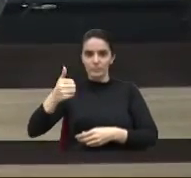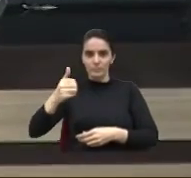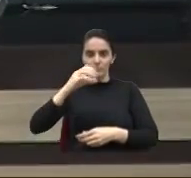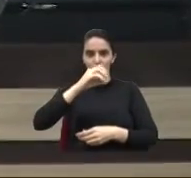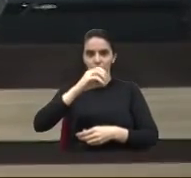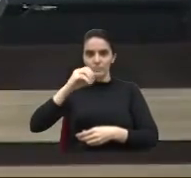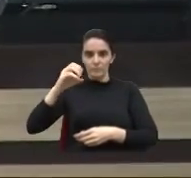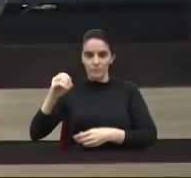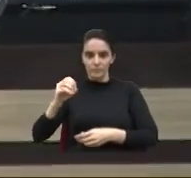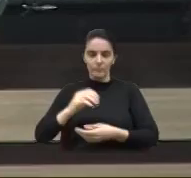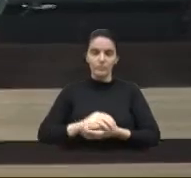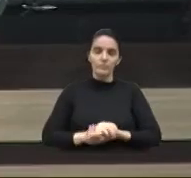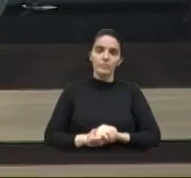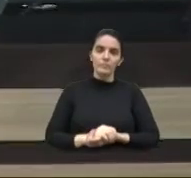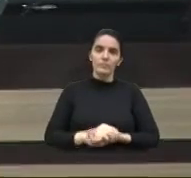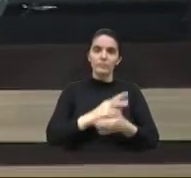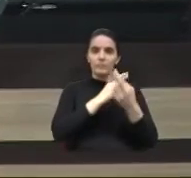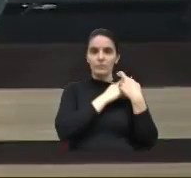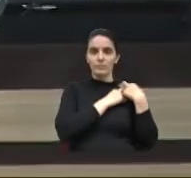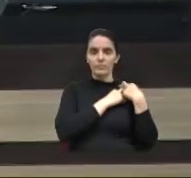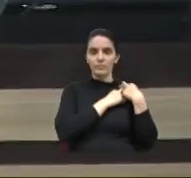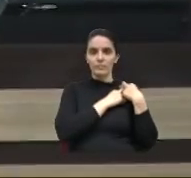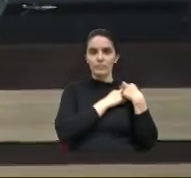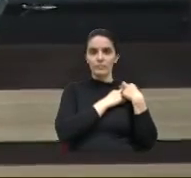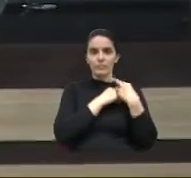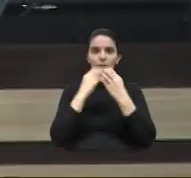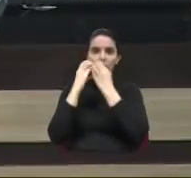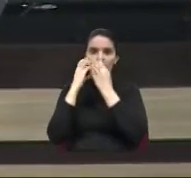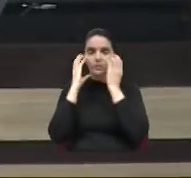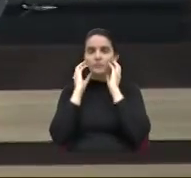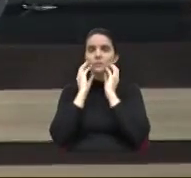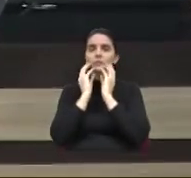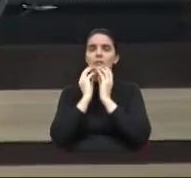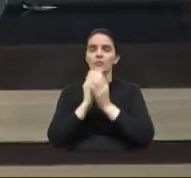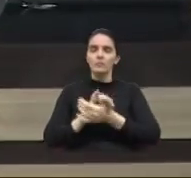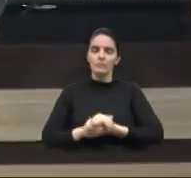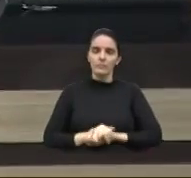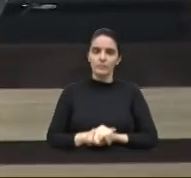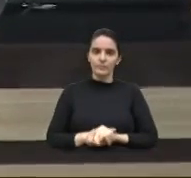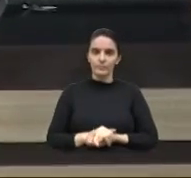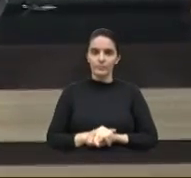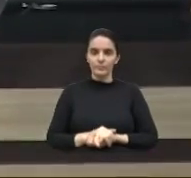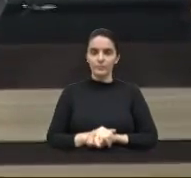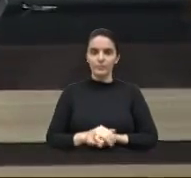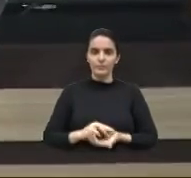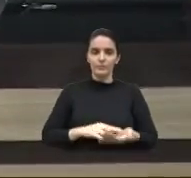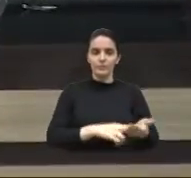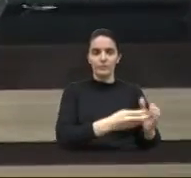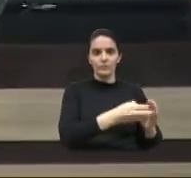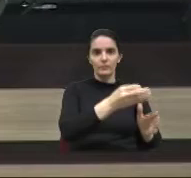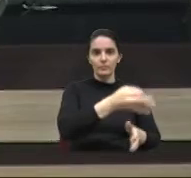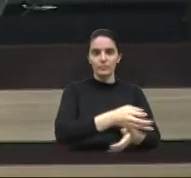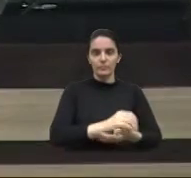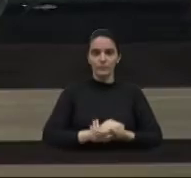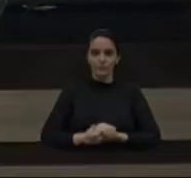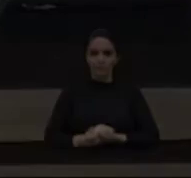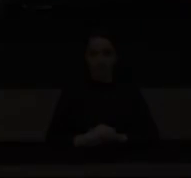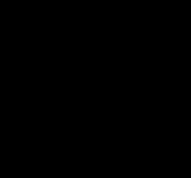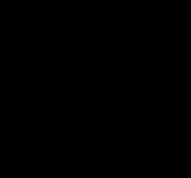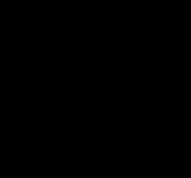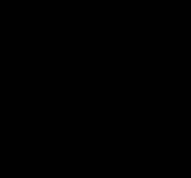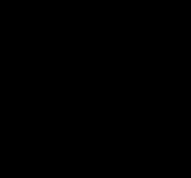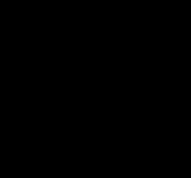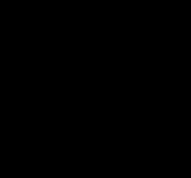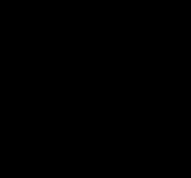5189-001-000. Propositura vereador Claudemir Vieira, Mir do Lanche. Encaminhe-se às comissões competentes.